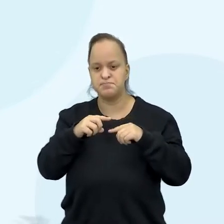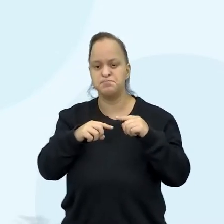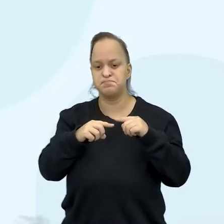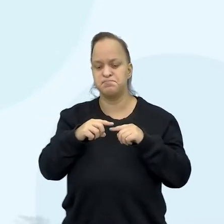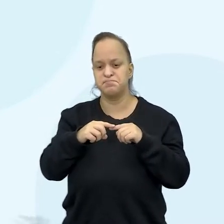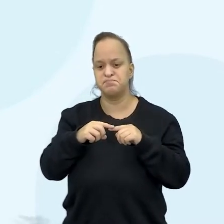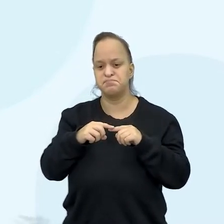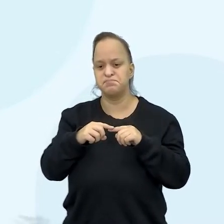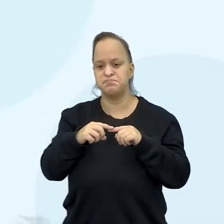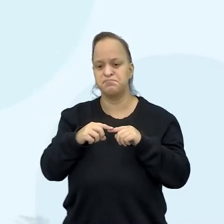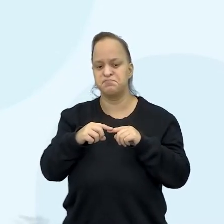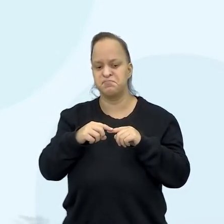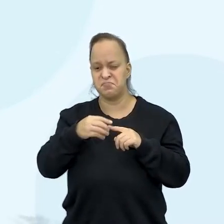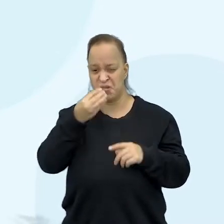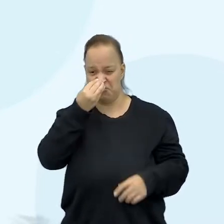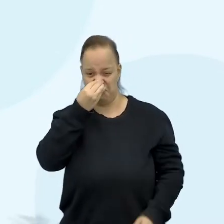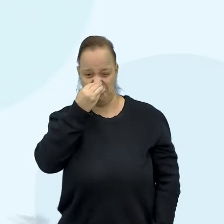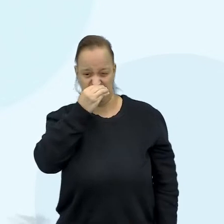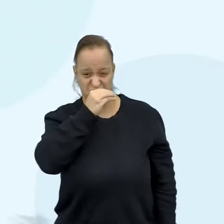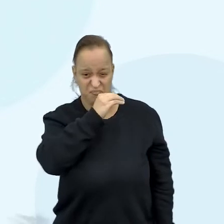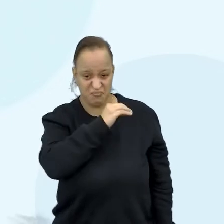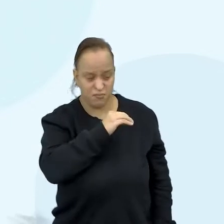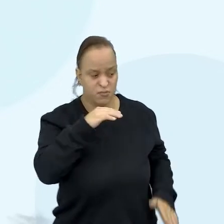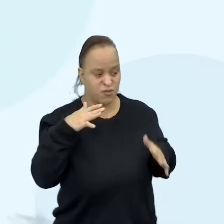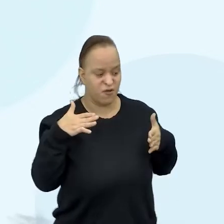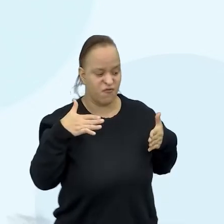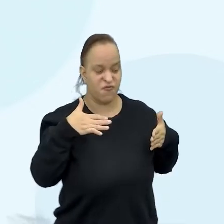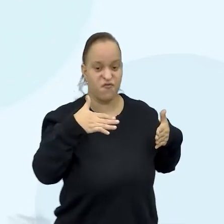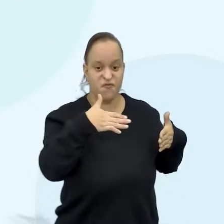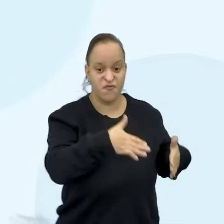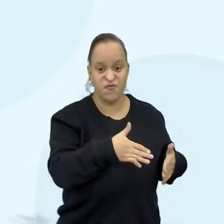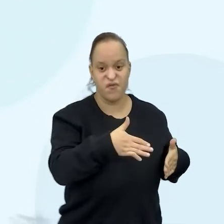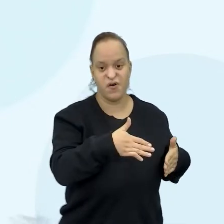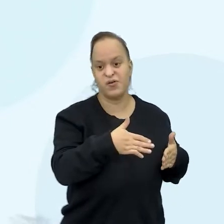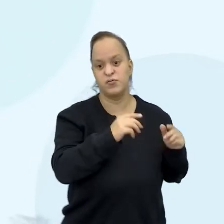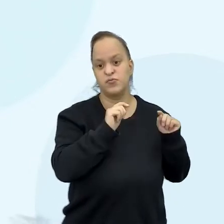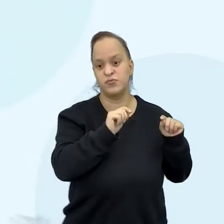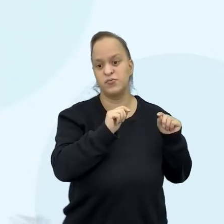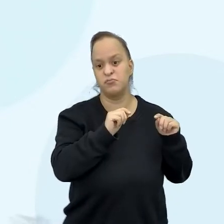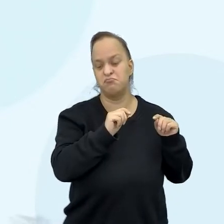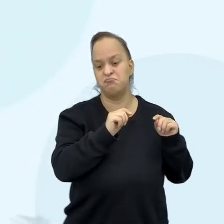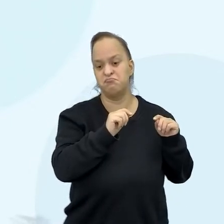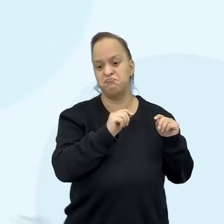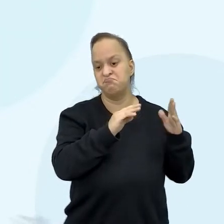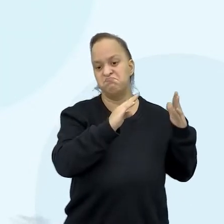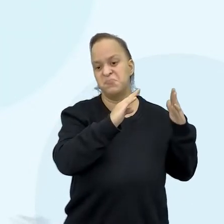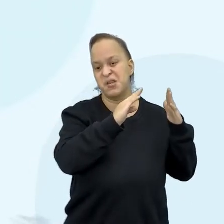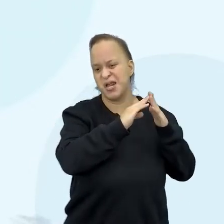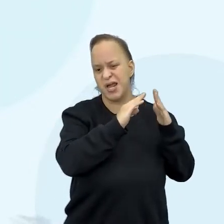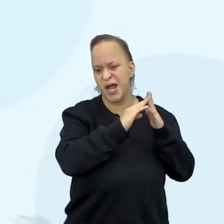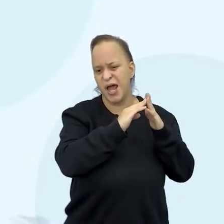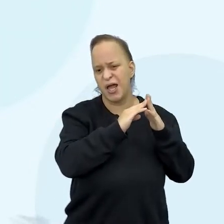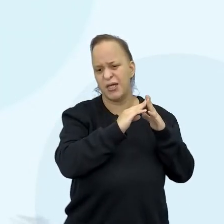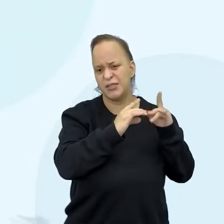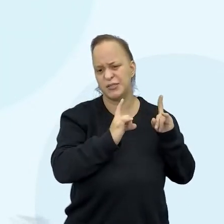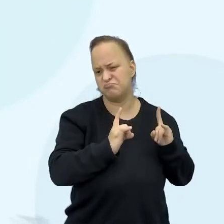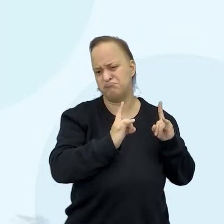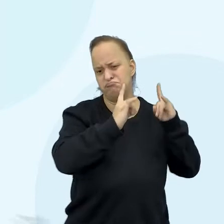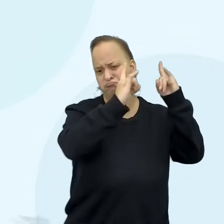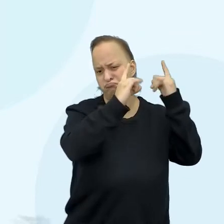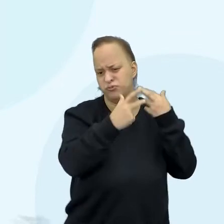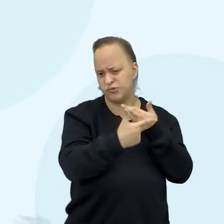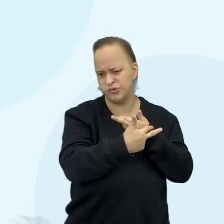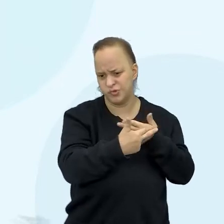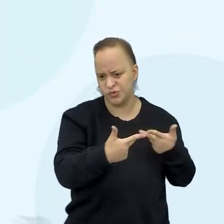ser alvo de uma repressão que se foca em crimes patrimoniais, ou seja, em crimes relativos à propriedade. A